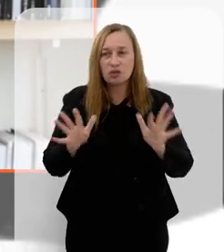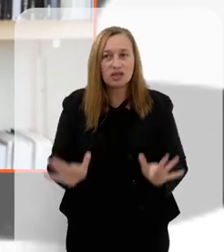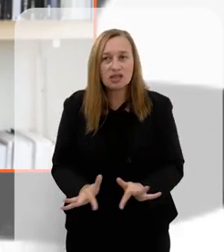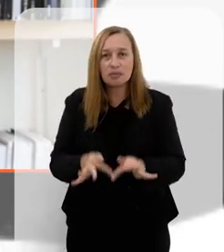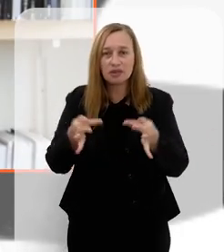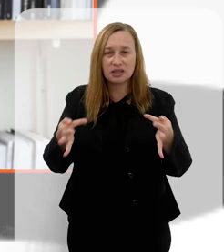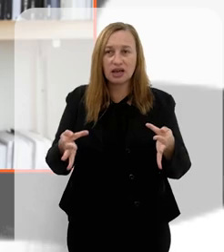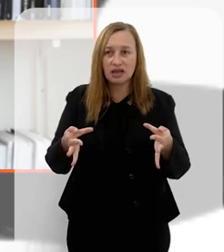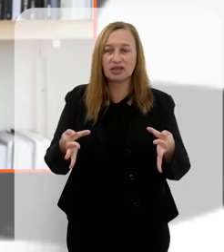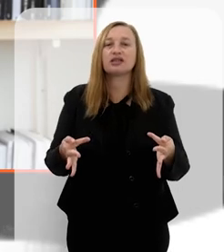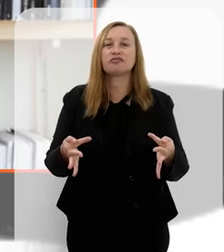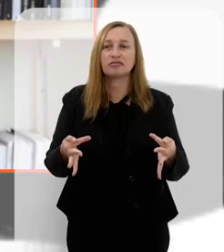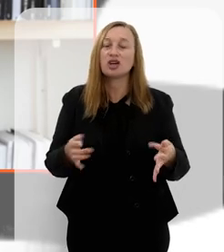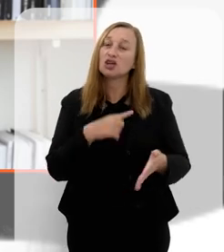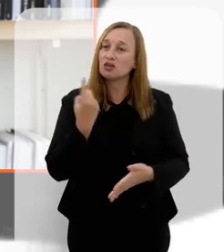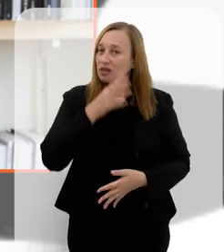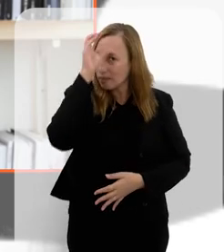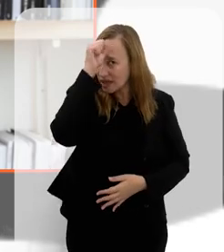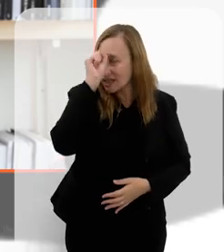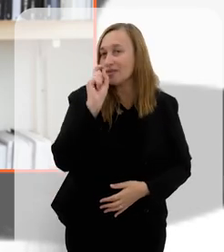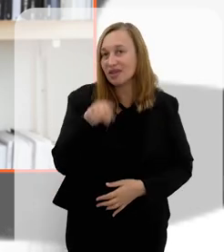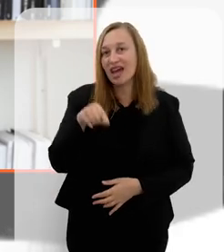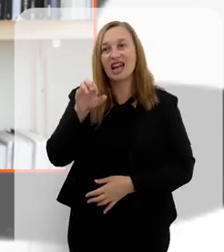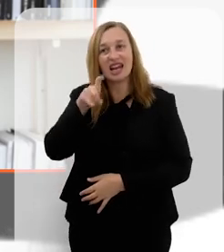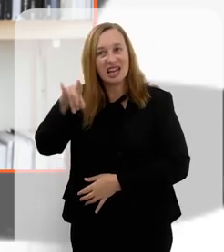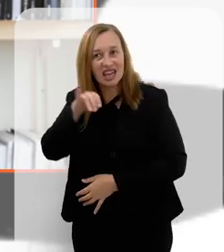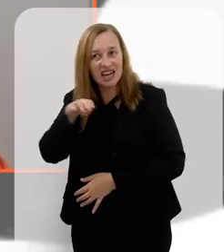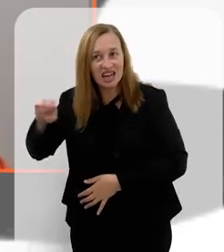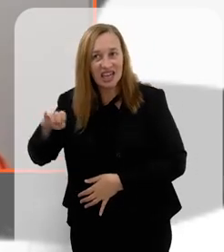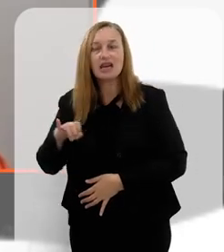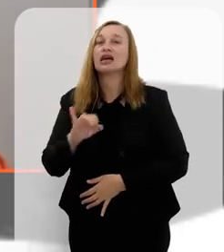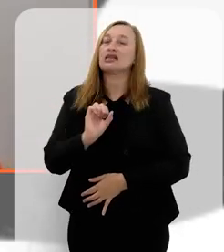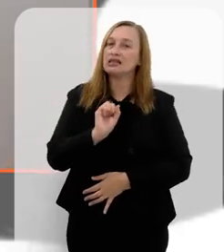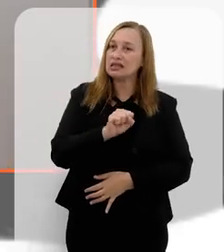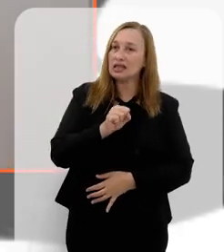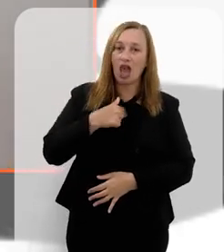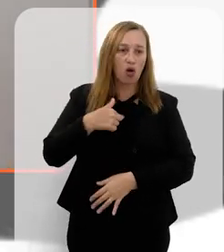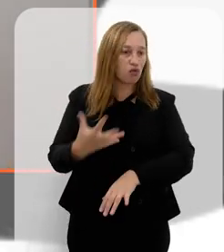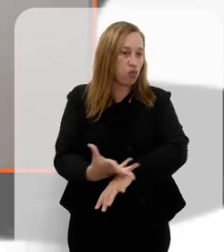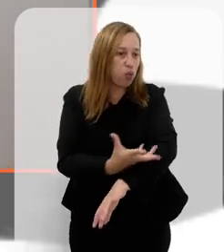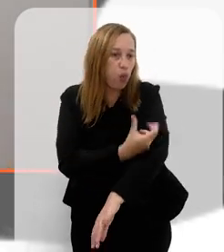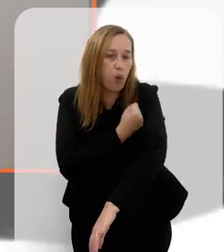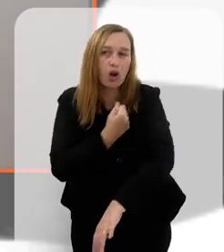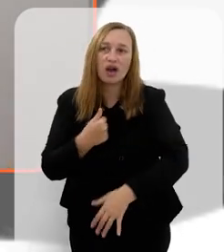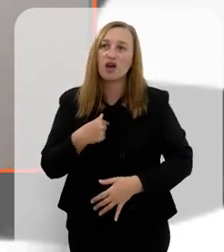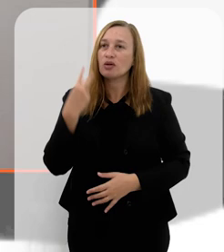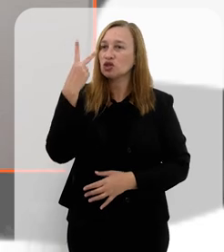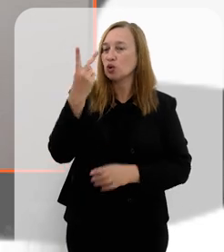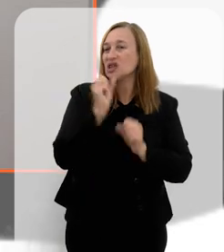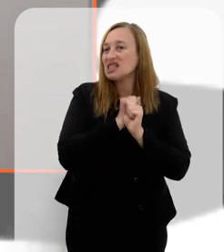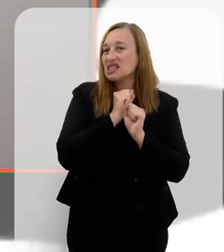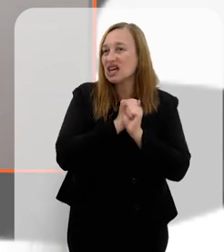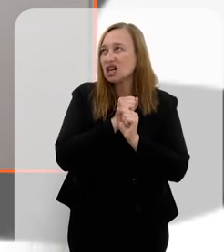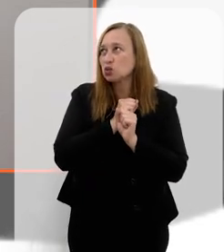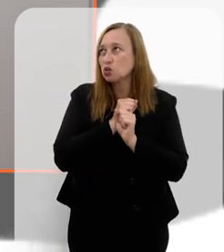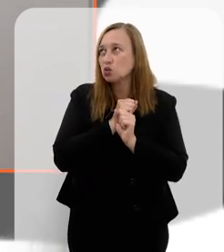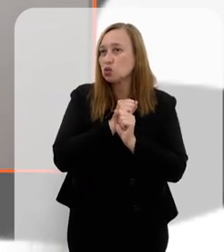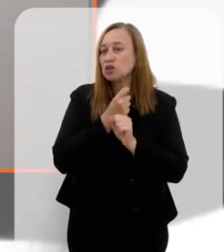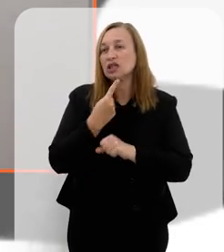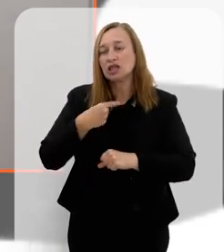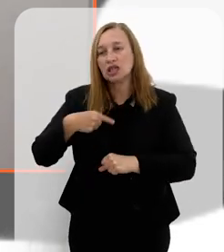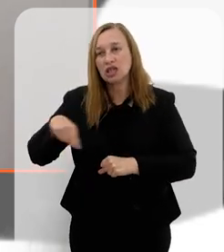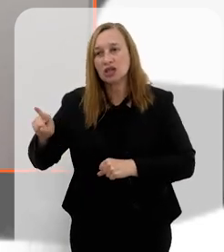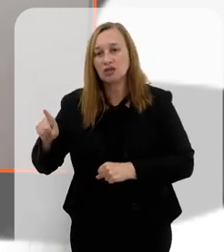grau de simplicidade. No fundo, no fundo, a gente é que aprende, né, Lili? Olha, eu fico emocionada. Eu passei